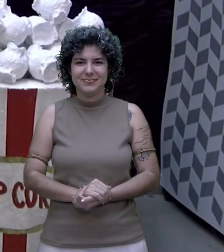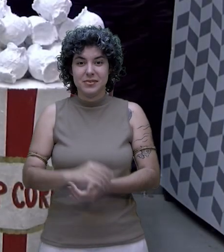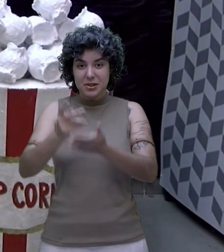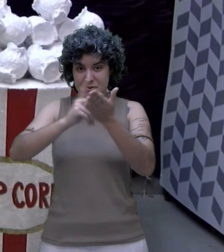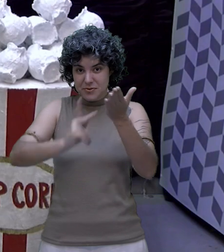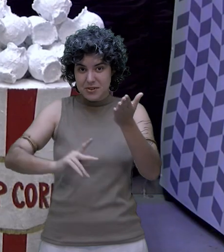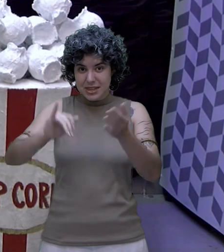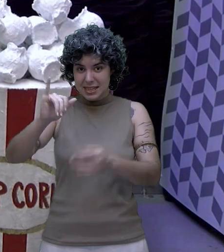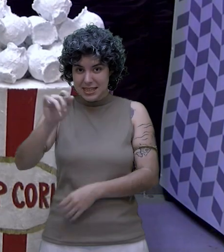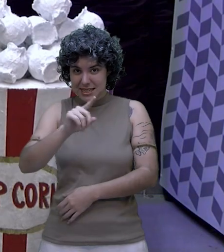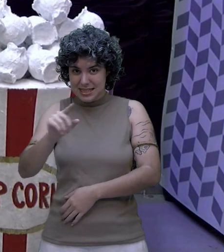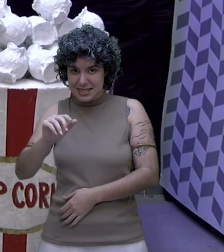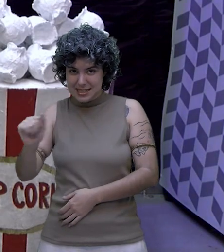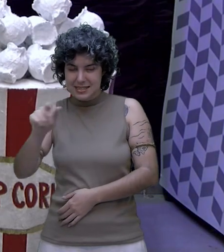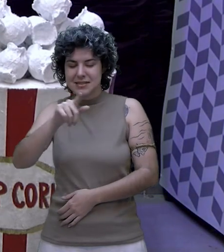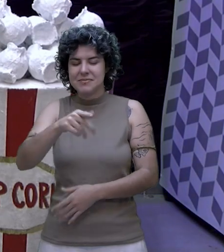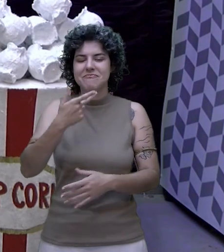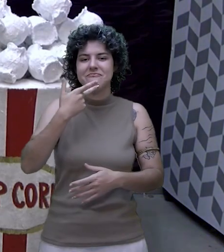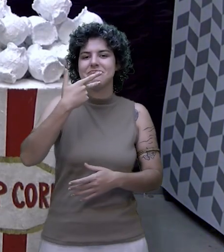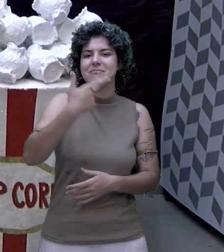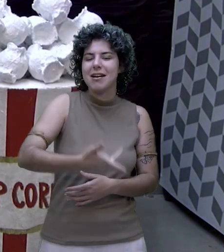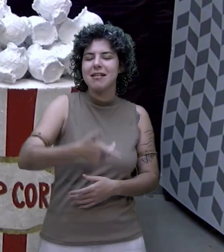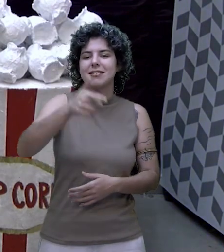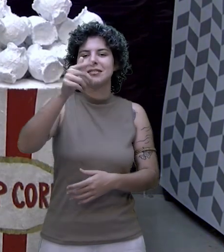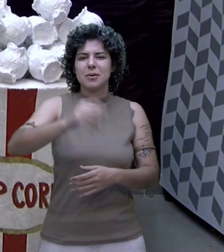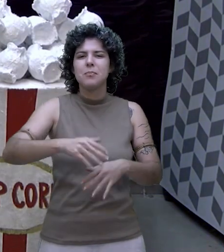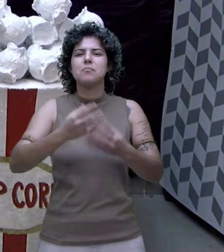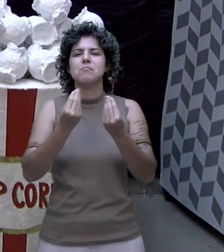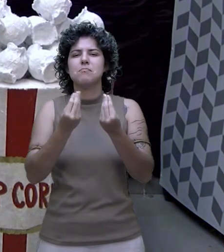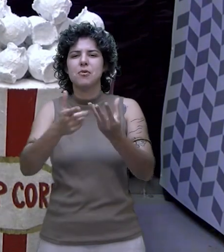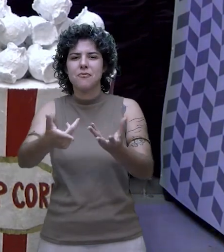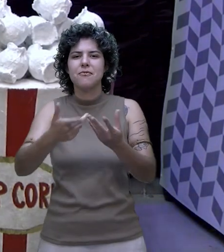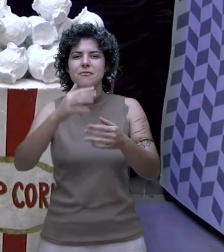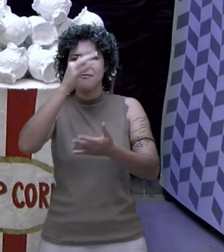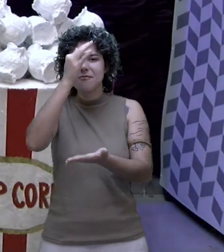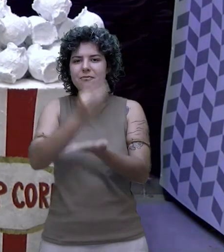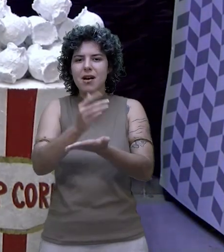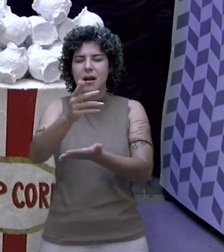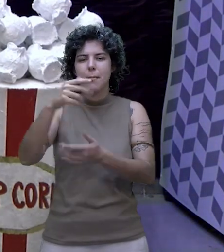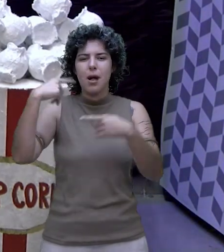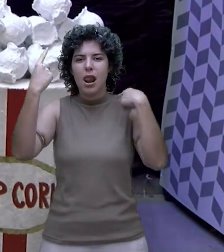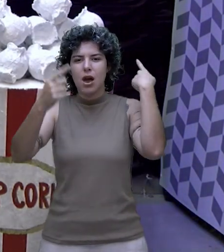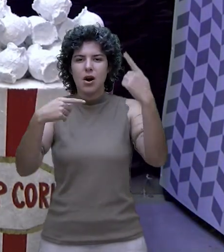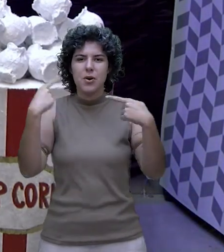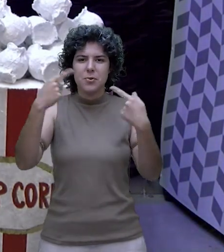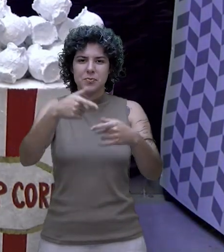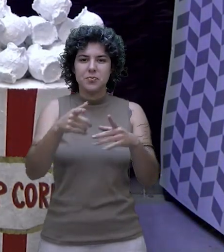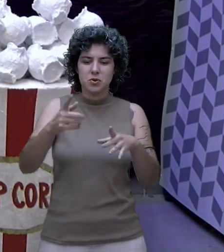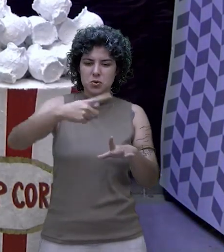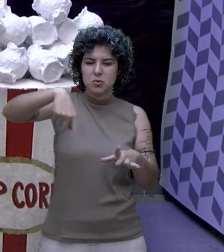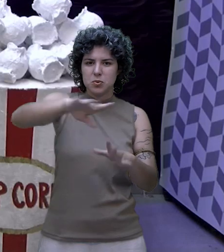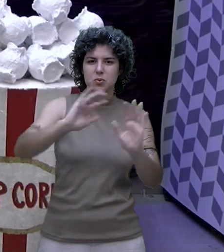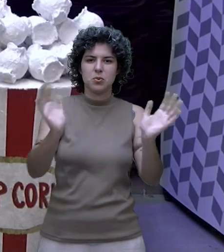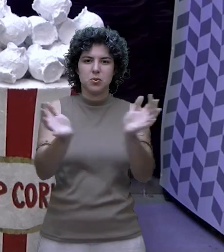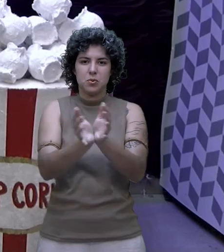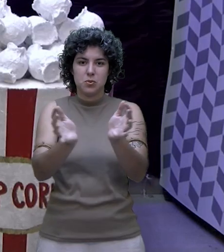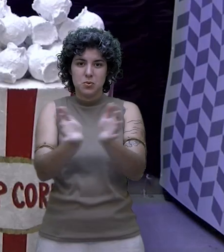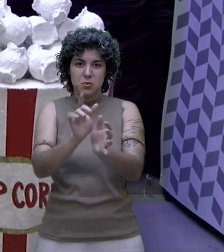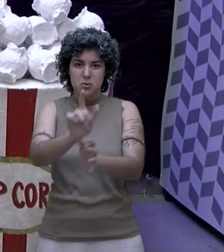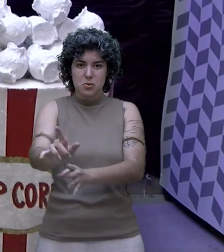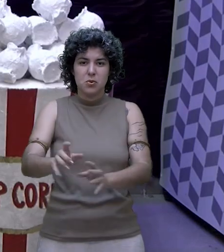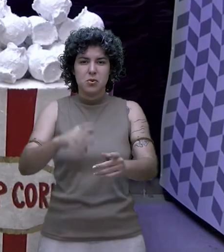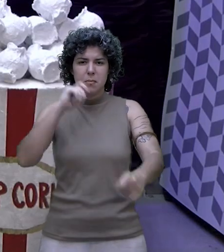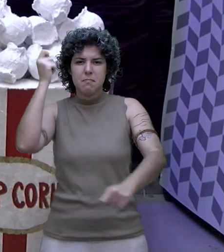filósofa Isa, muita fé nas malucas. Aquelas protagonistas que balançam as estruturas do patriarcado e da própria existência na